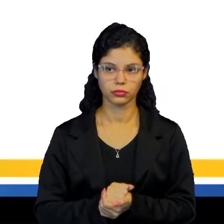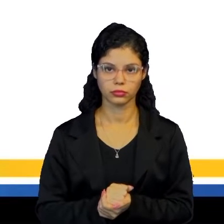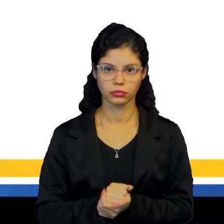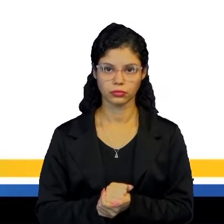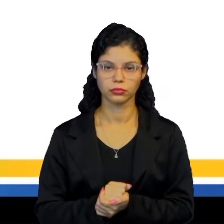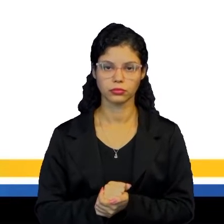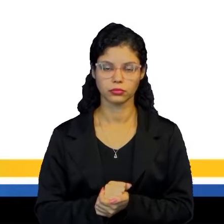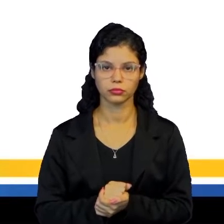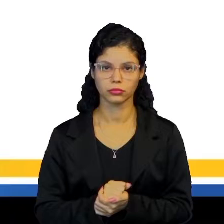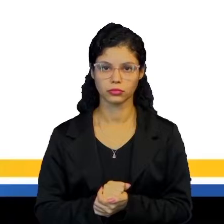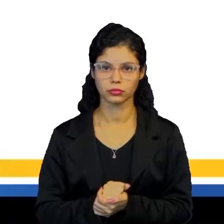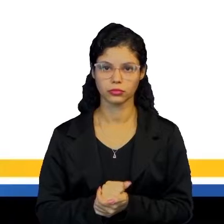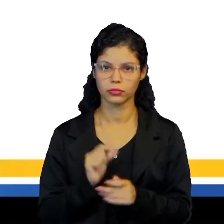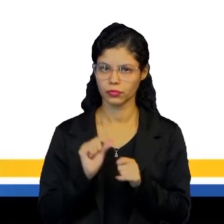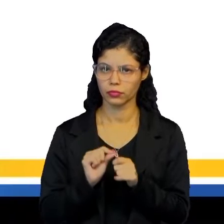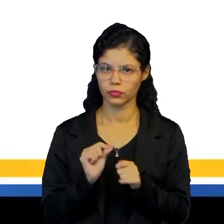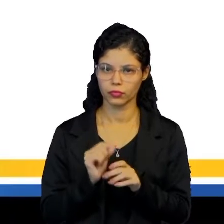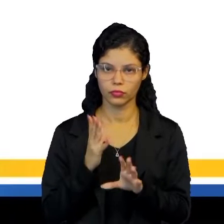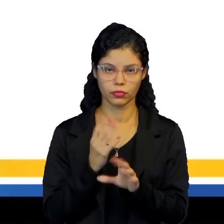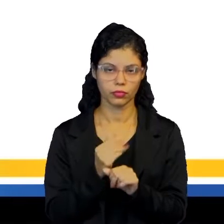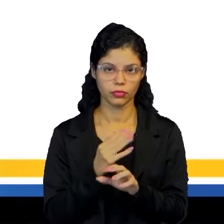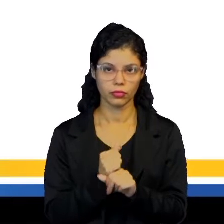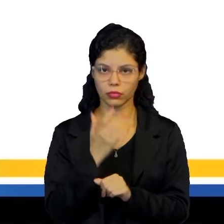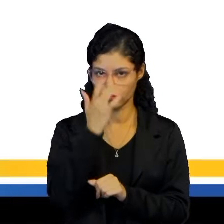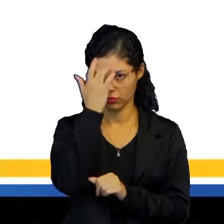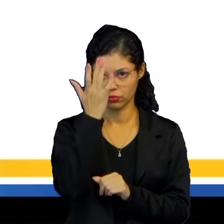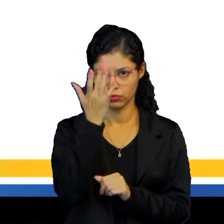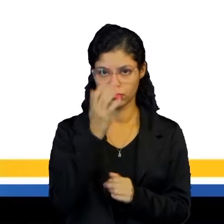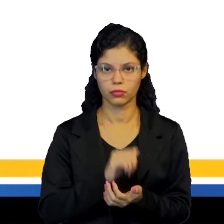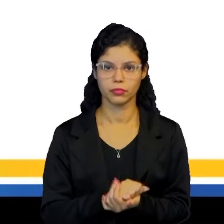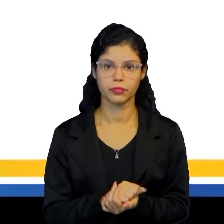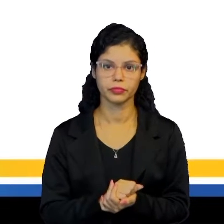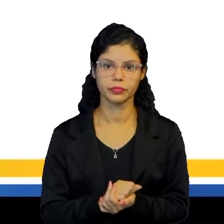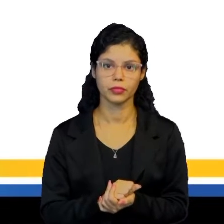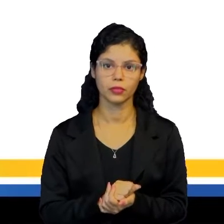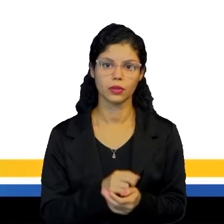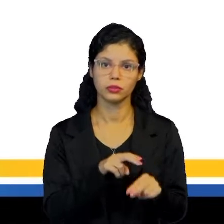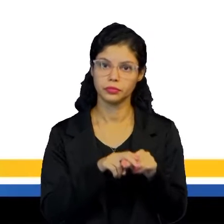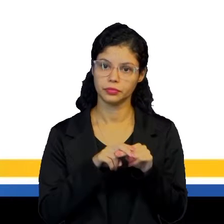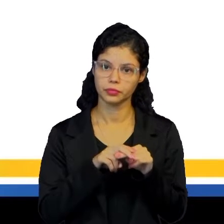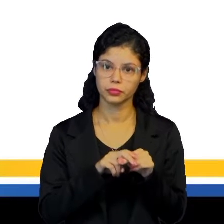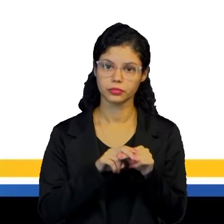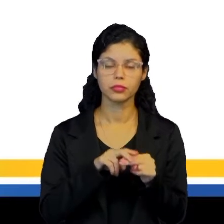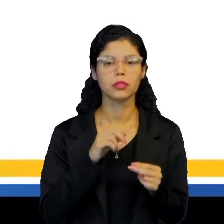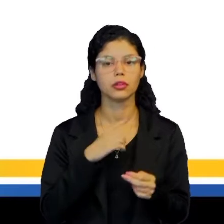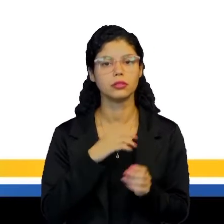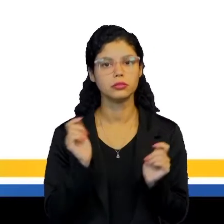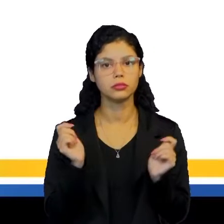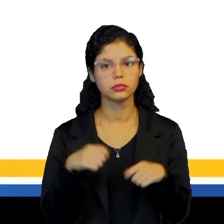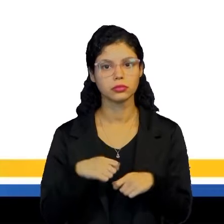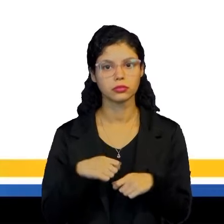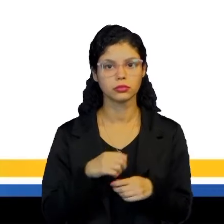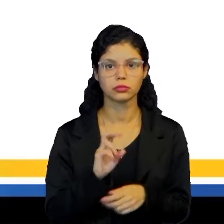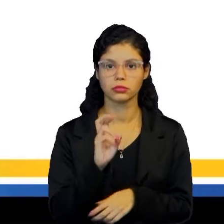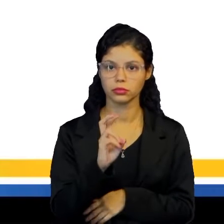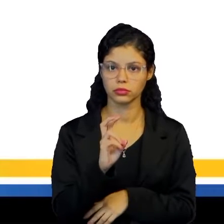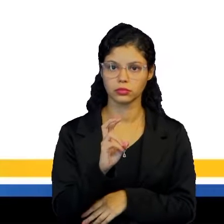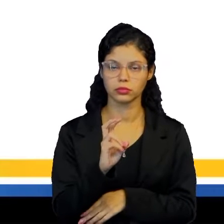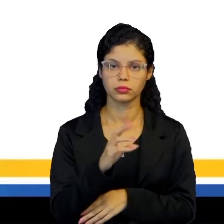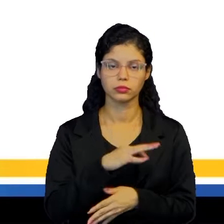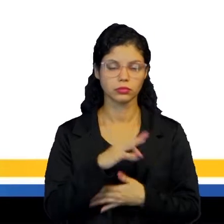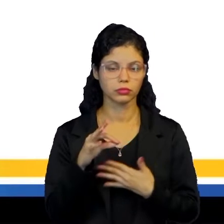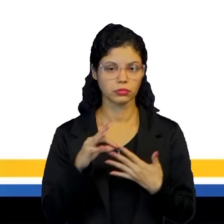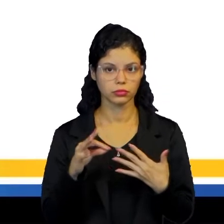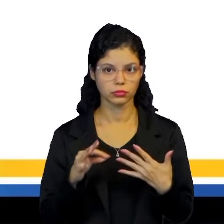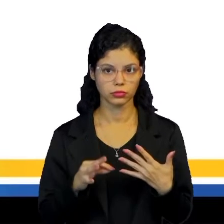93. Fazer essa soma é fácil, pois ela possui apenas 5